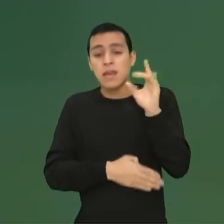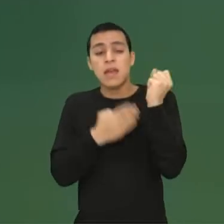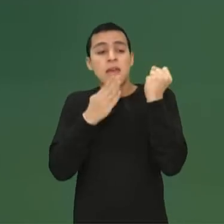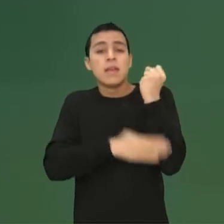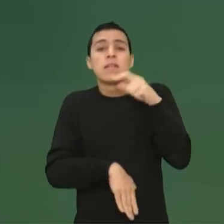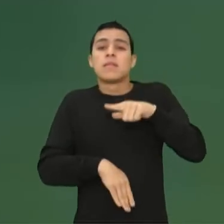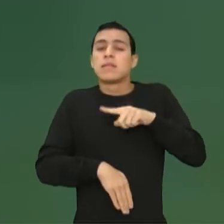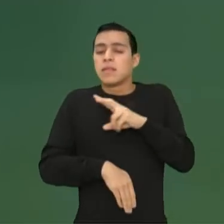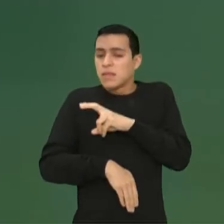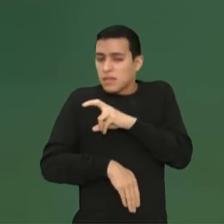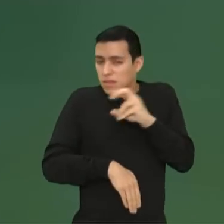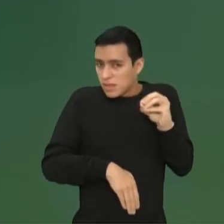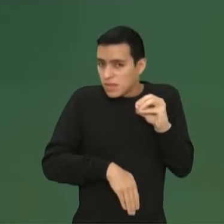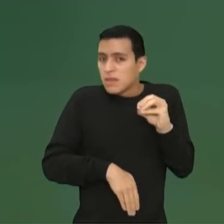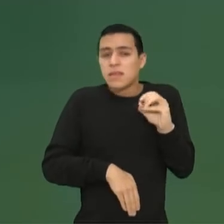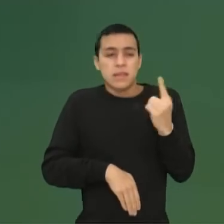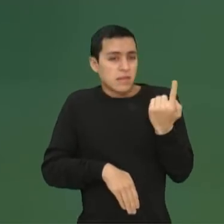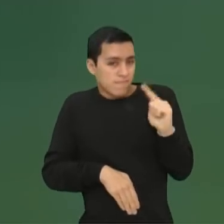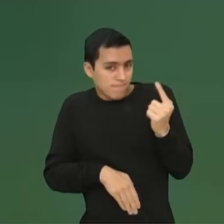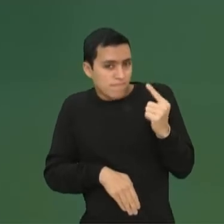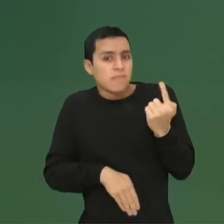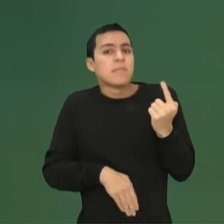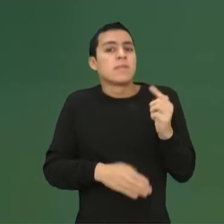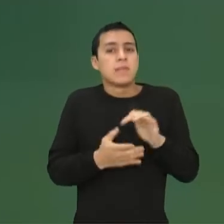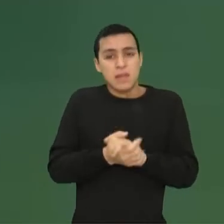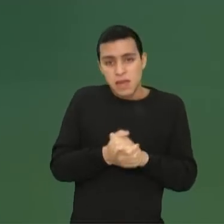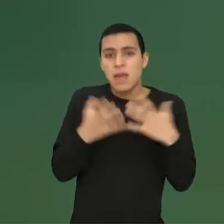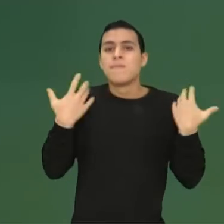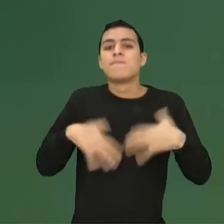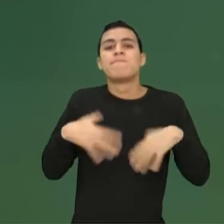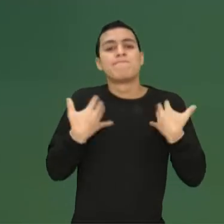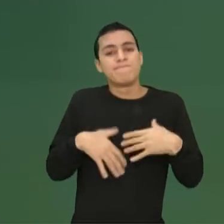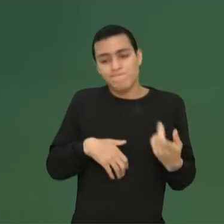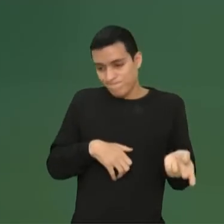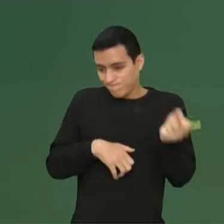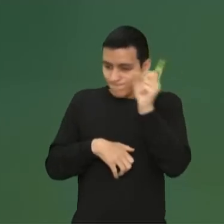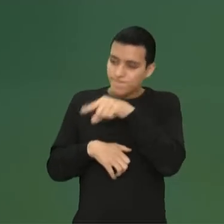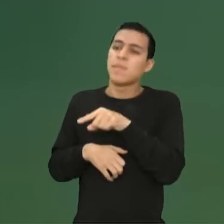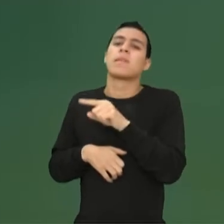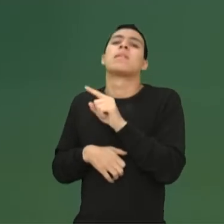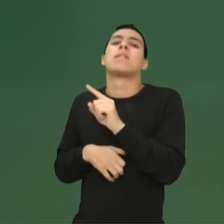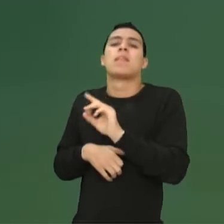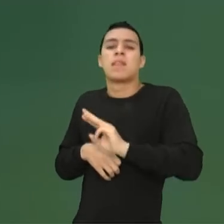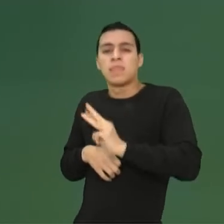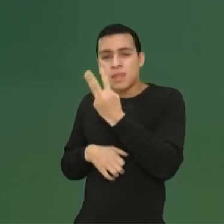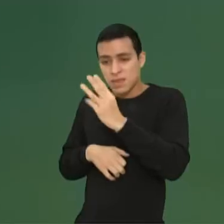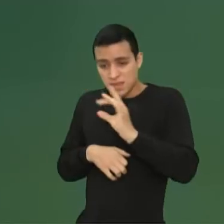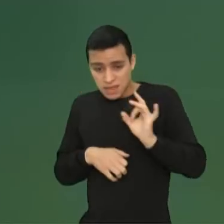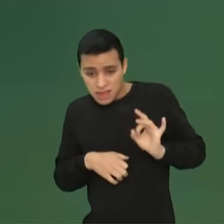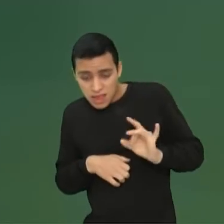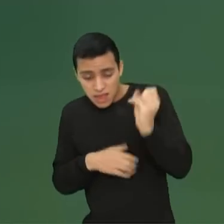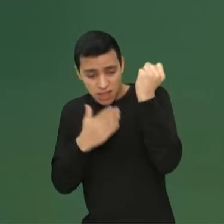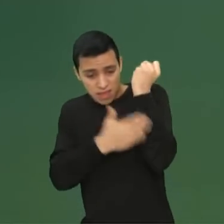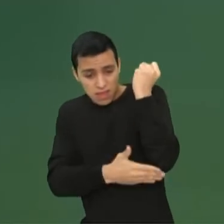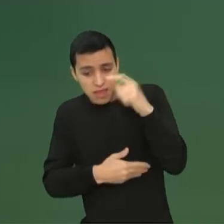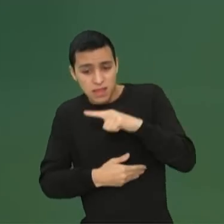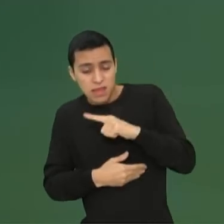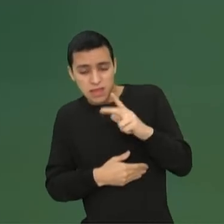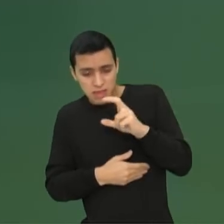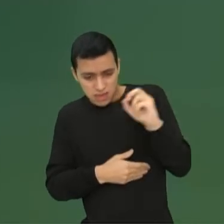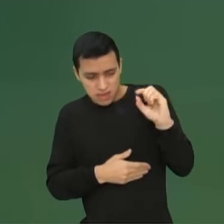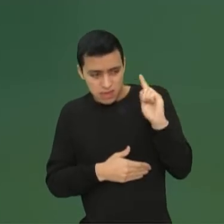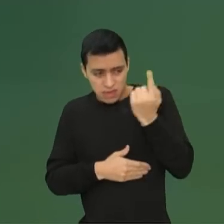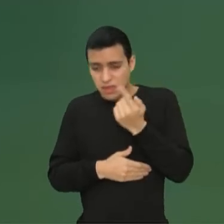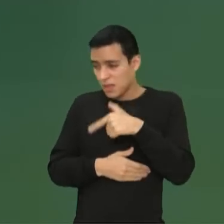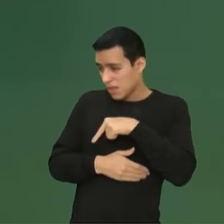tem 500 gramas. Aí eu vou para a situação 3. Se cada abacaxi tem 500 gramas e